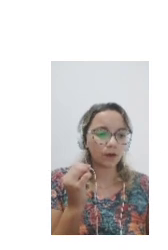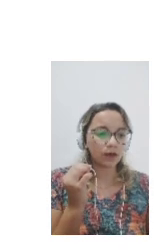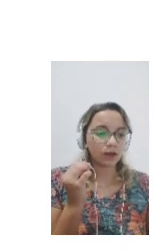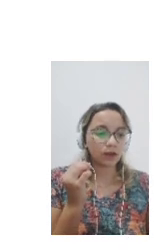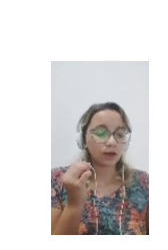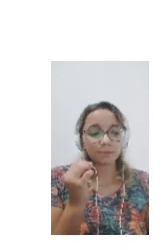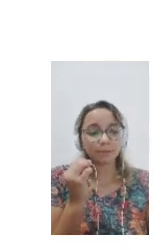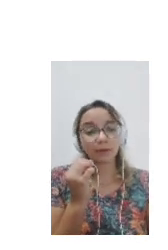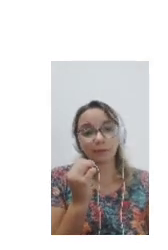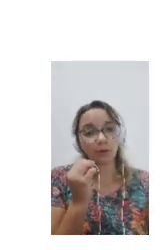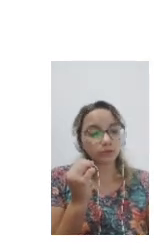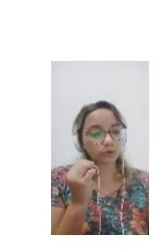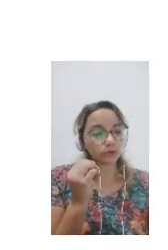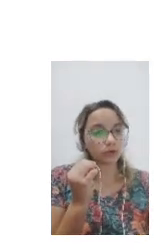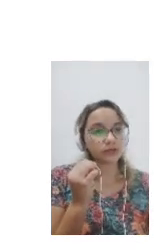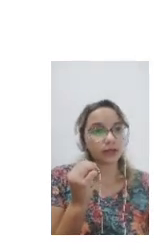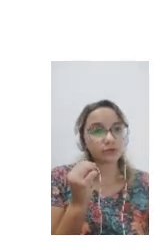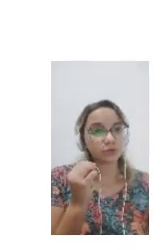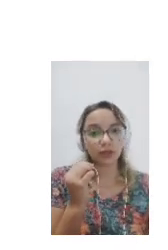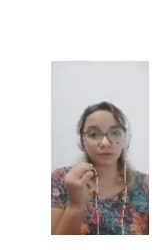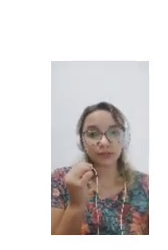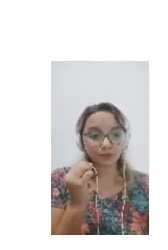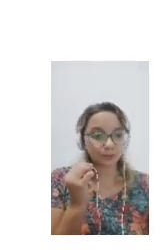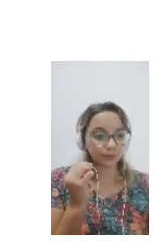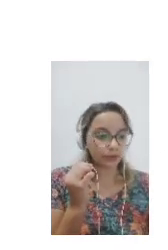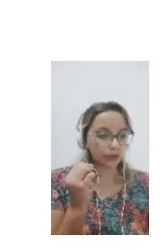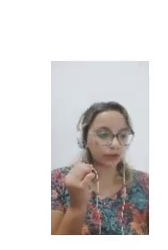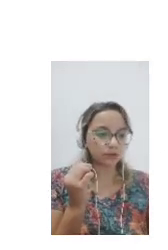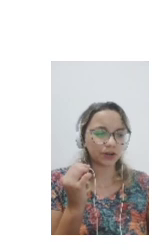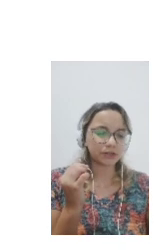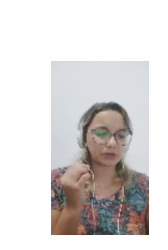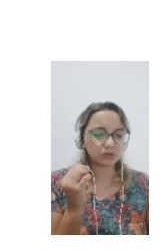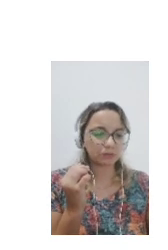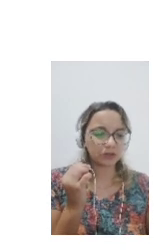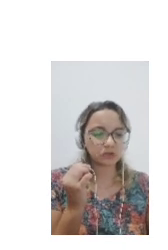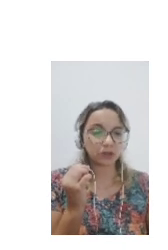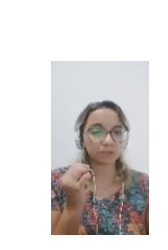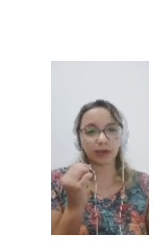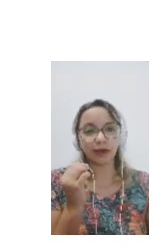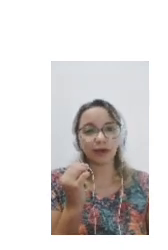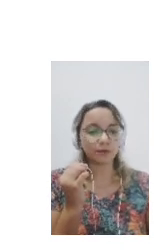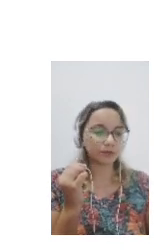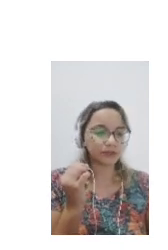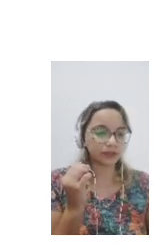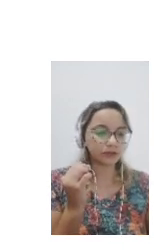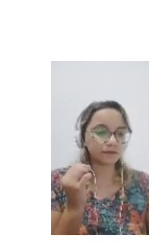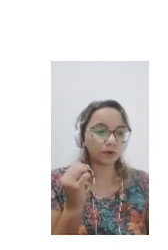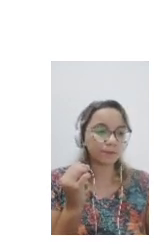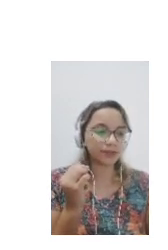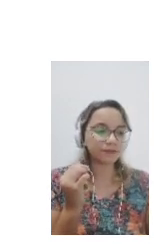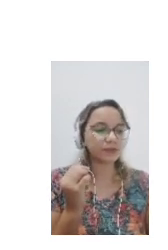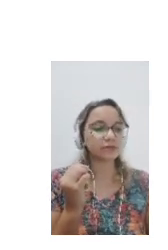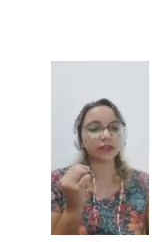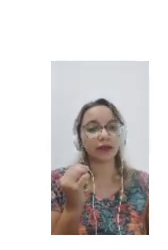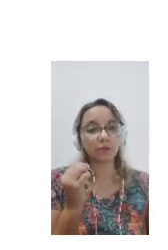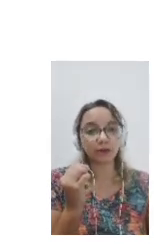pós-pandêmico? Como primeiro ponto, nós temos contato físico, que durante mais ou menos um ano e meio, 2 anos, ficou